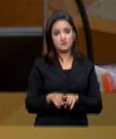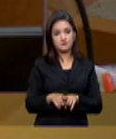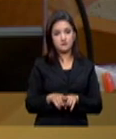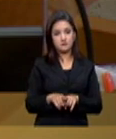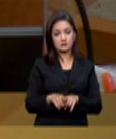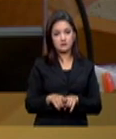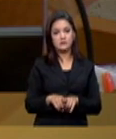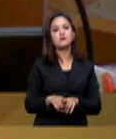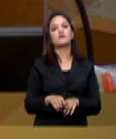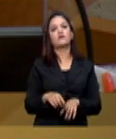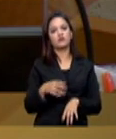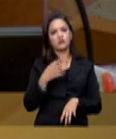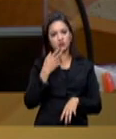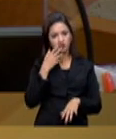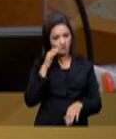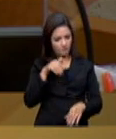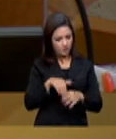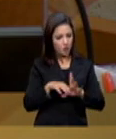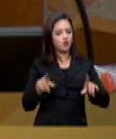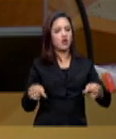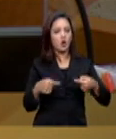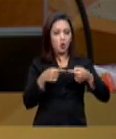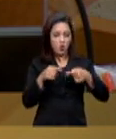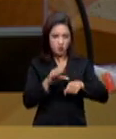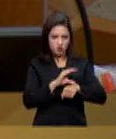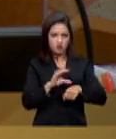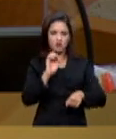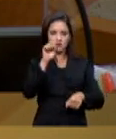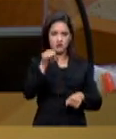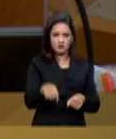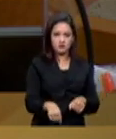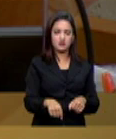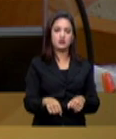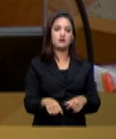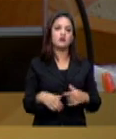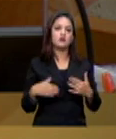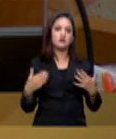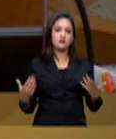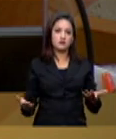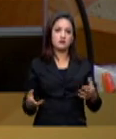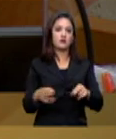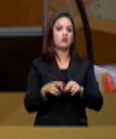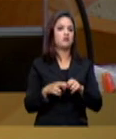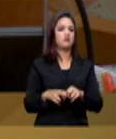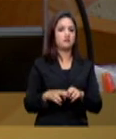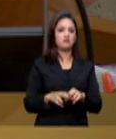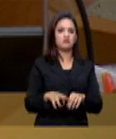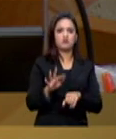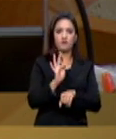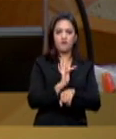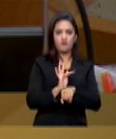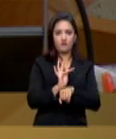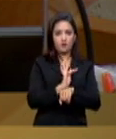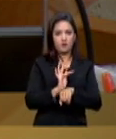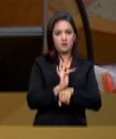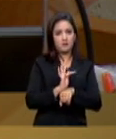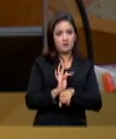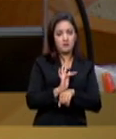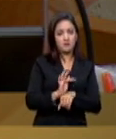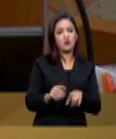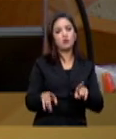a constitucionalidade, entendo que tanto do ponto de vista formal, como foi repudiado, como do ponto de